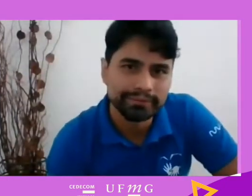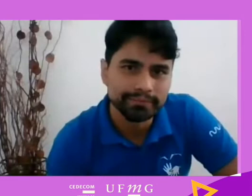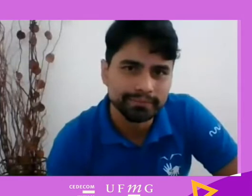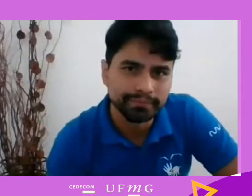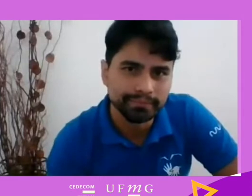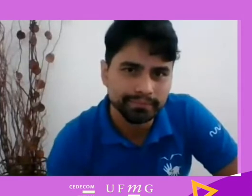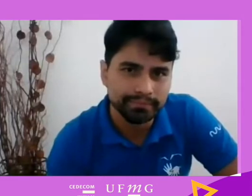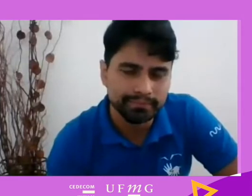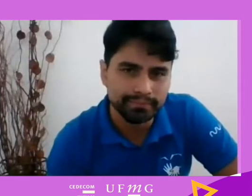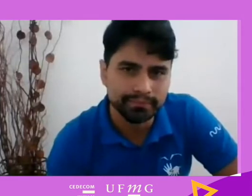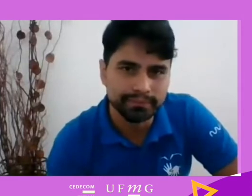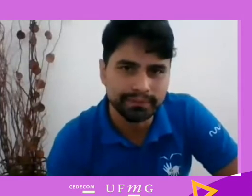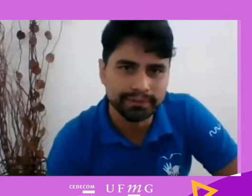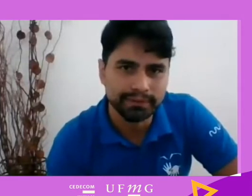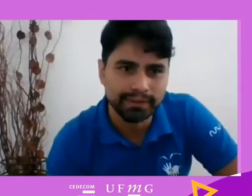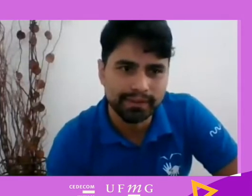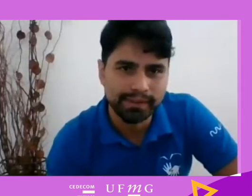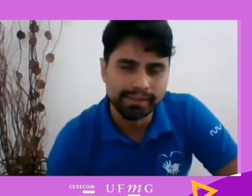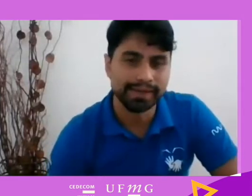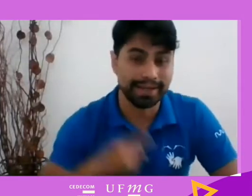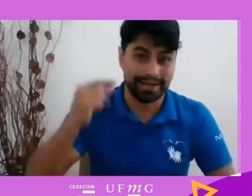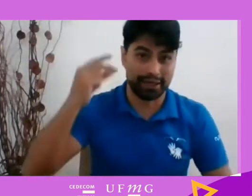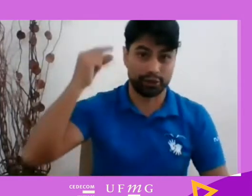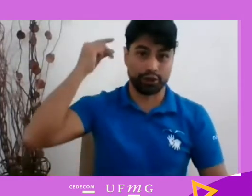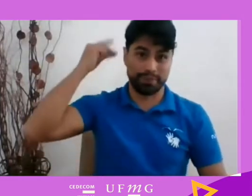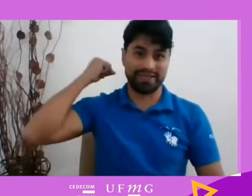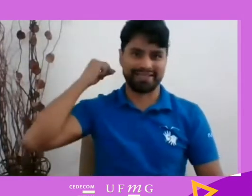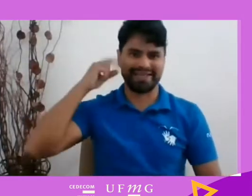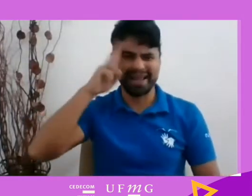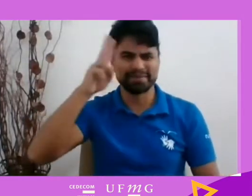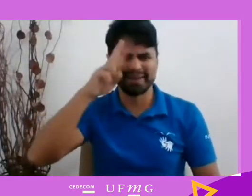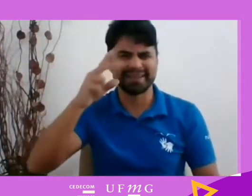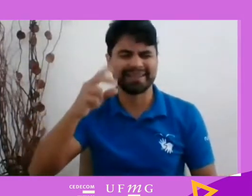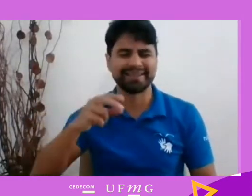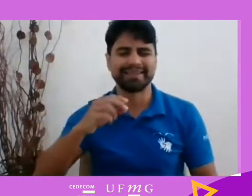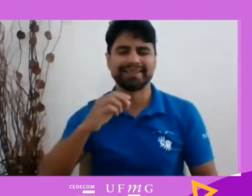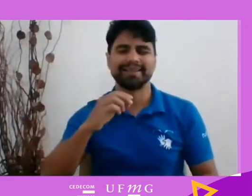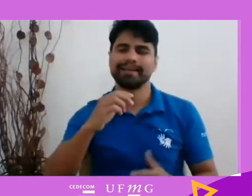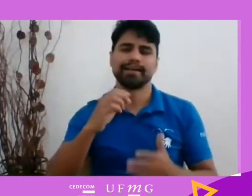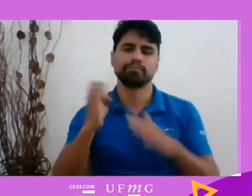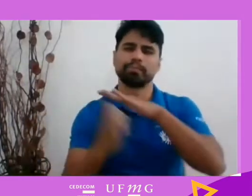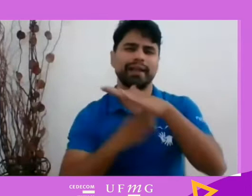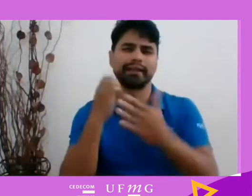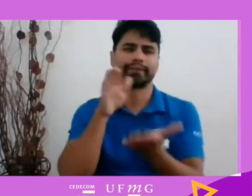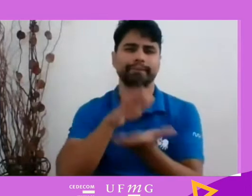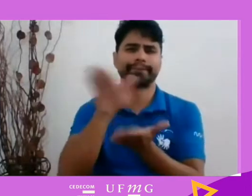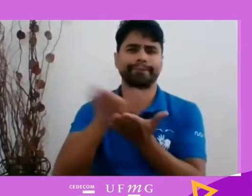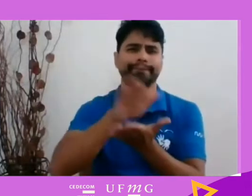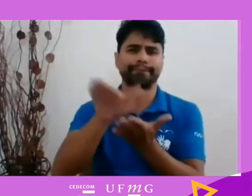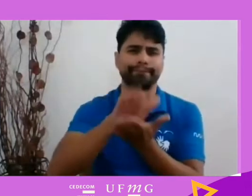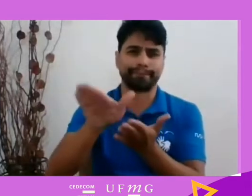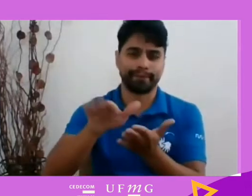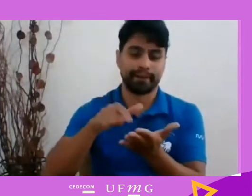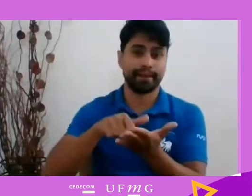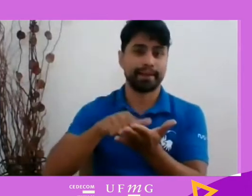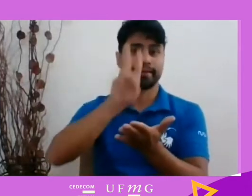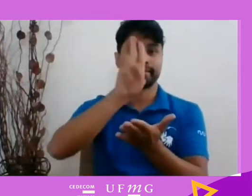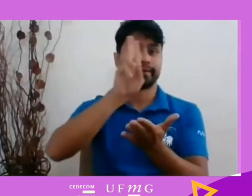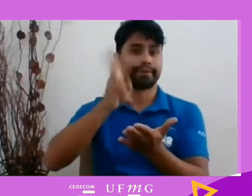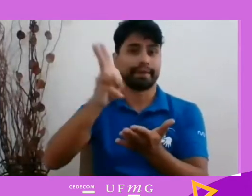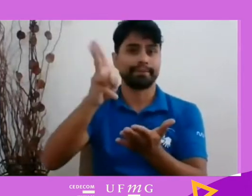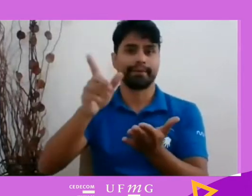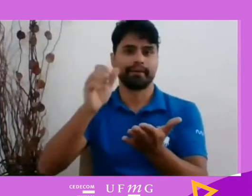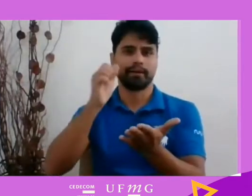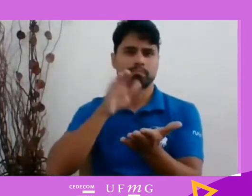seria importante a cada dia por aquilo que ia nas suas manchetes, que ia nos jornais de cada dia. Hoje, o